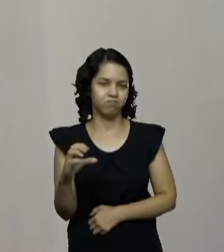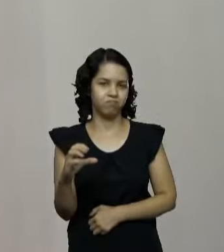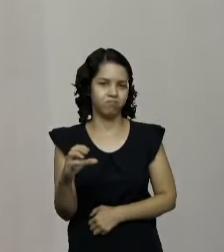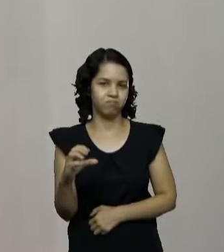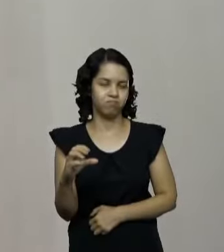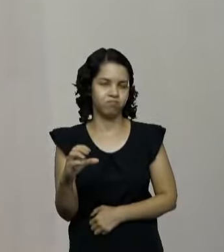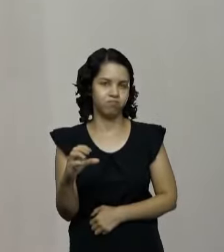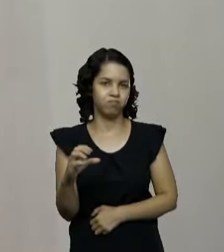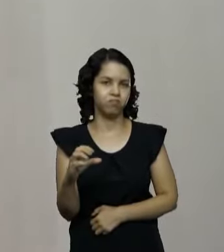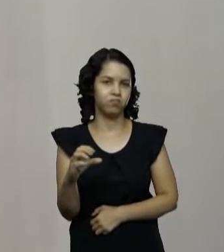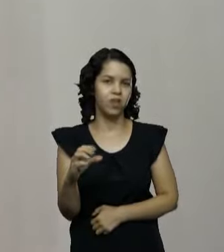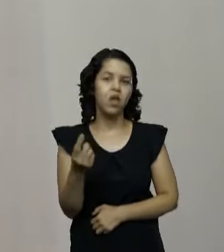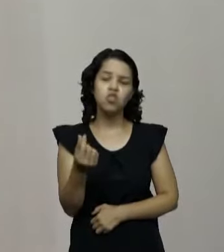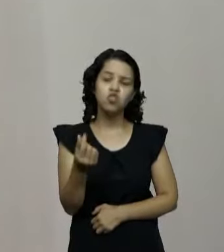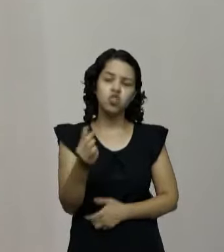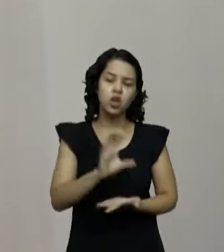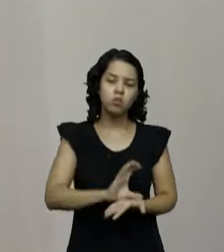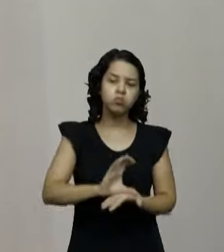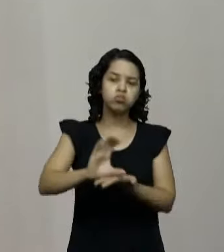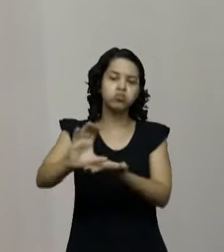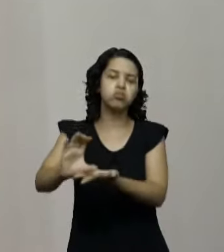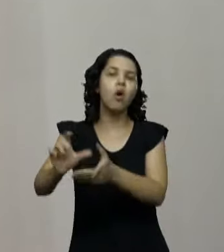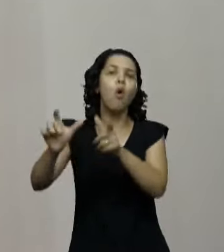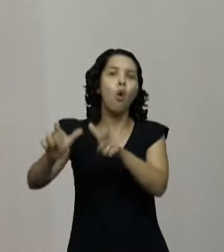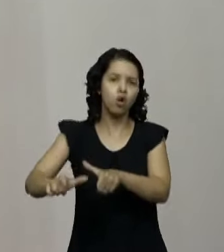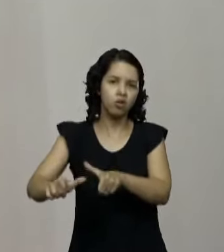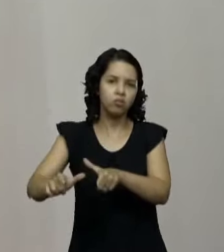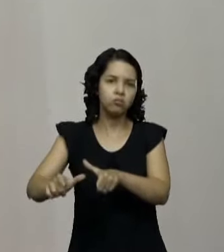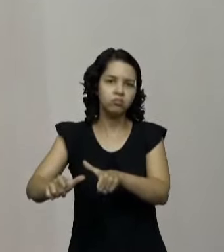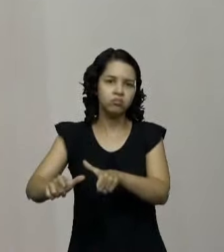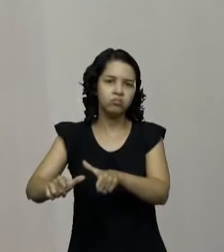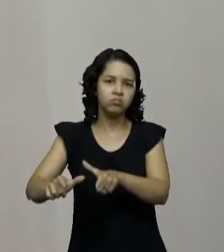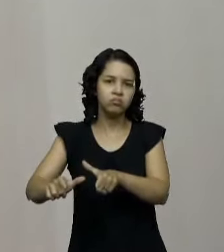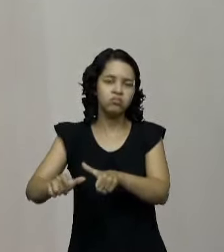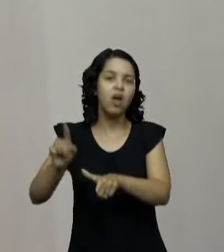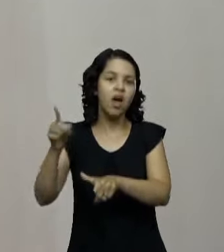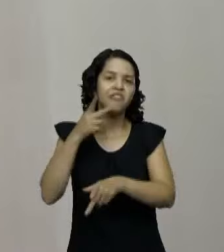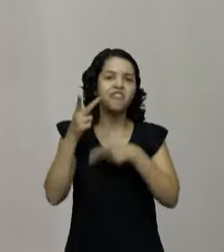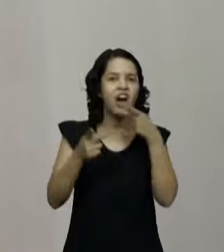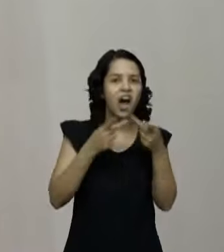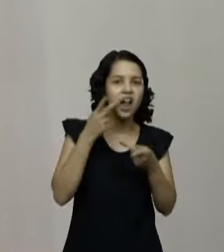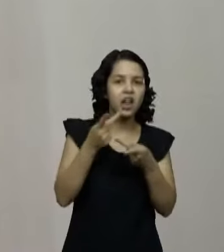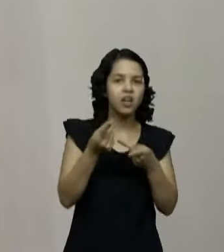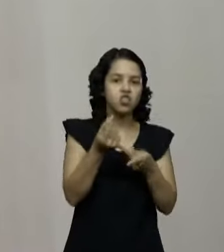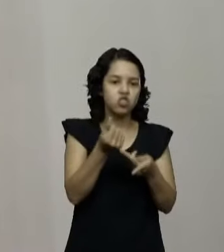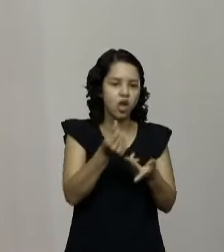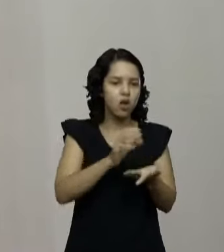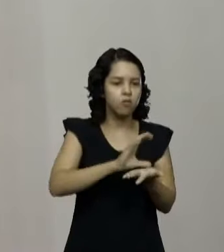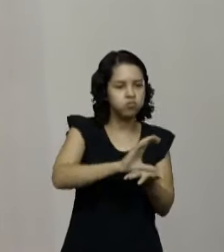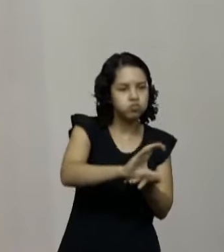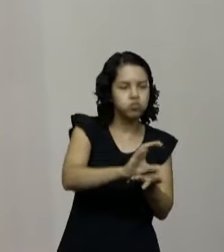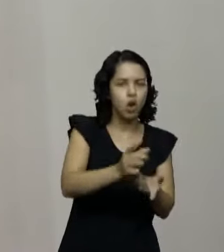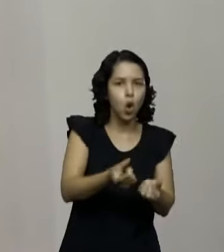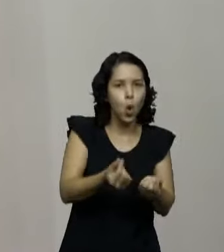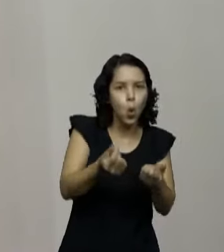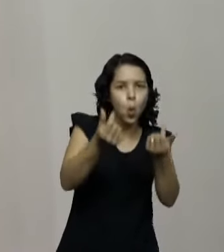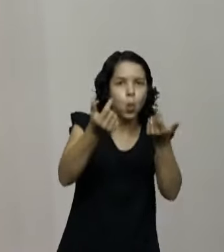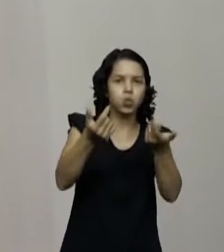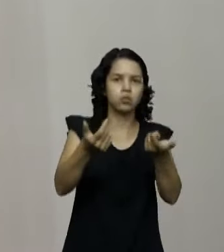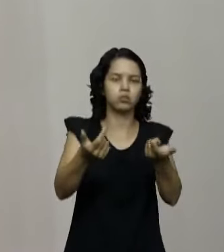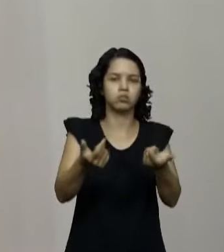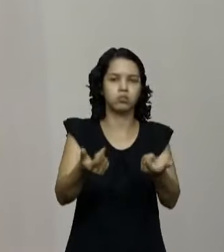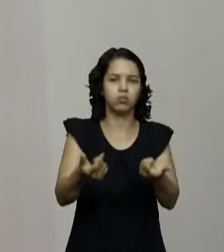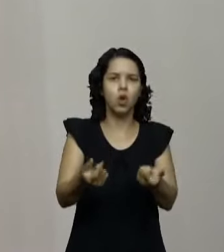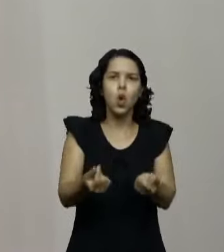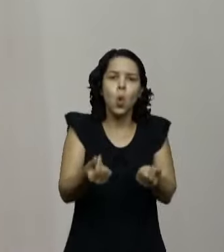E para onde esse dinheiro foi? Eles falam investimento, teve lucro. Lucro